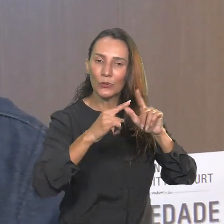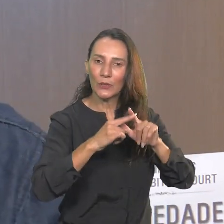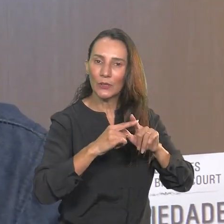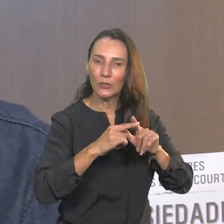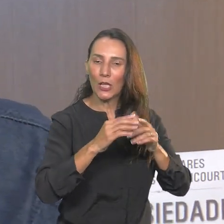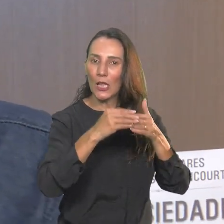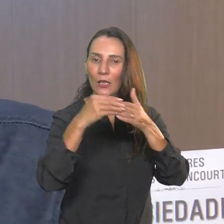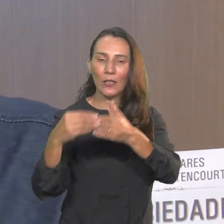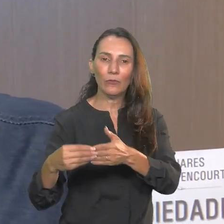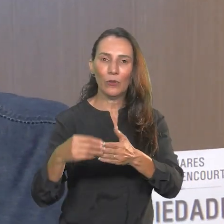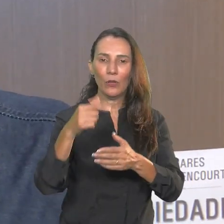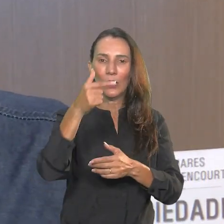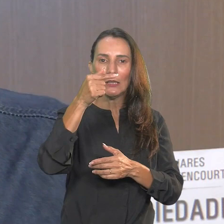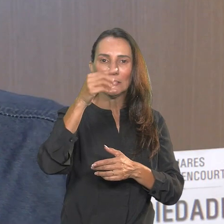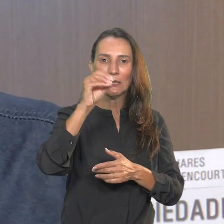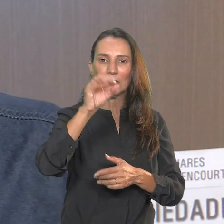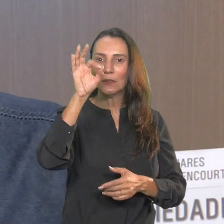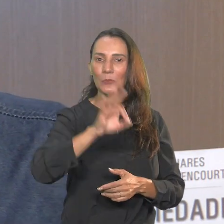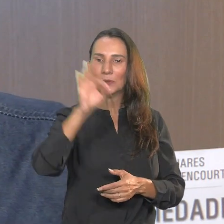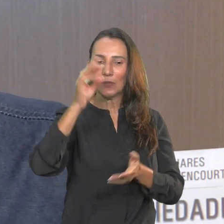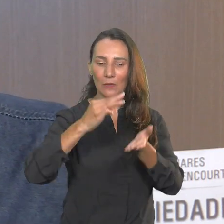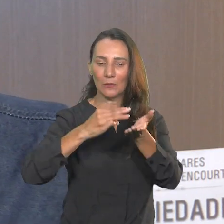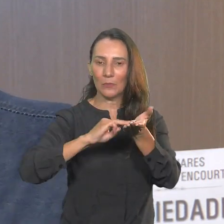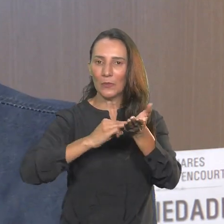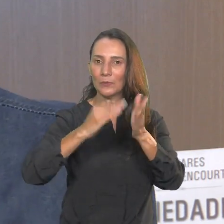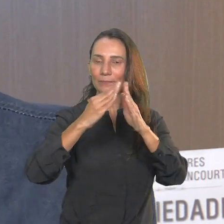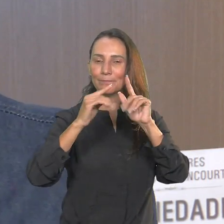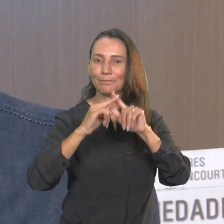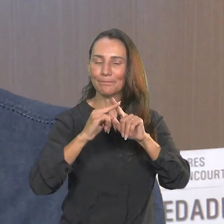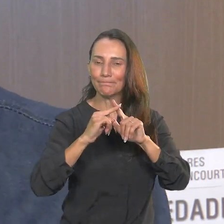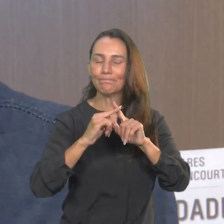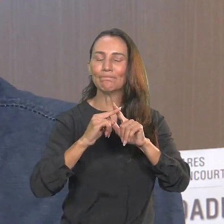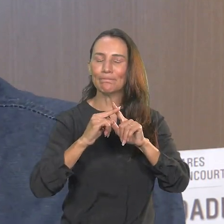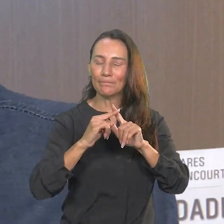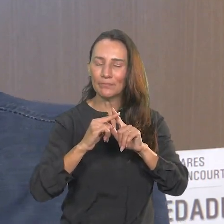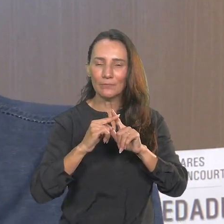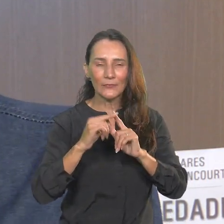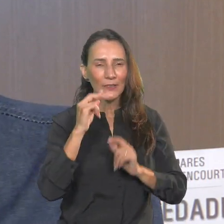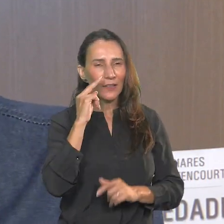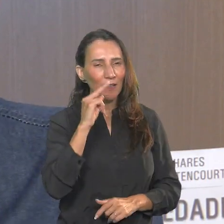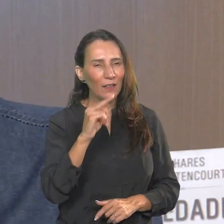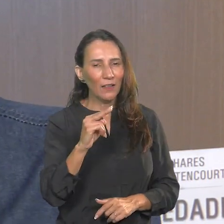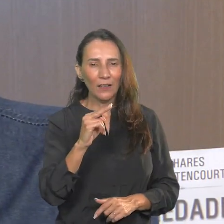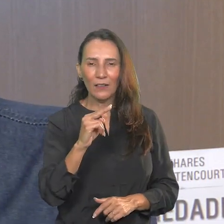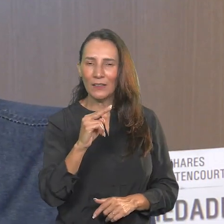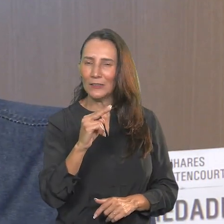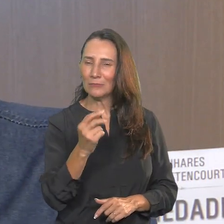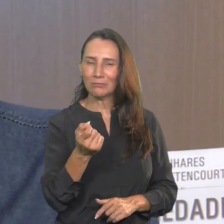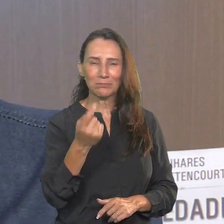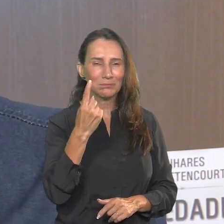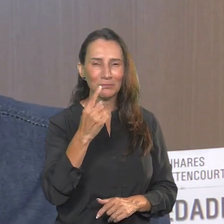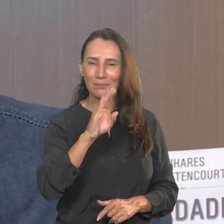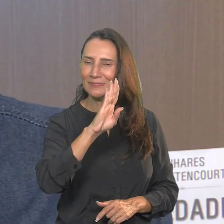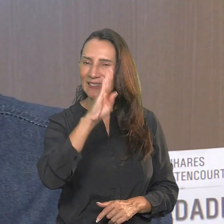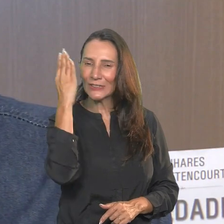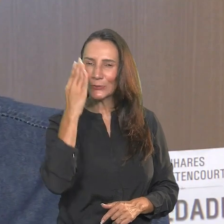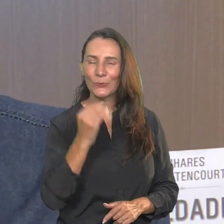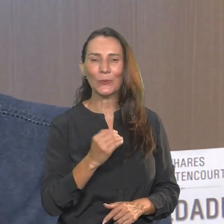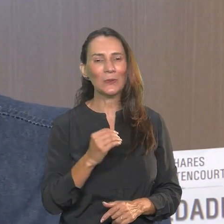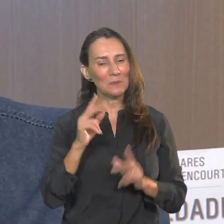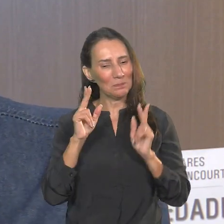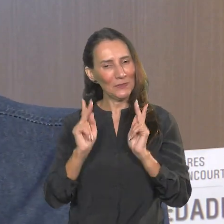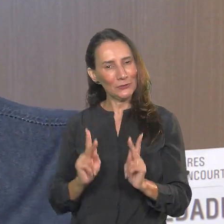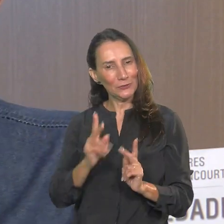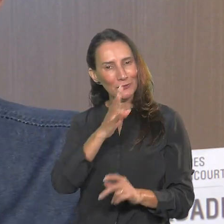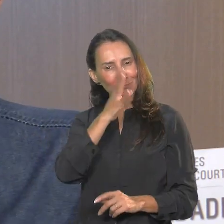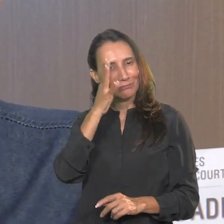de 70% dos membros da igreja. Eu escuto todos os dias isso aqui, traidores,